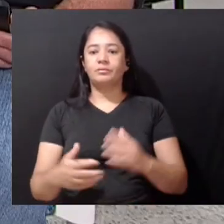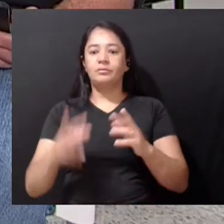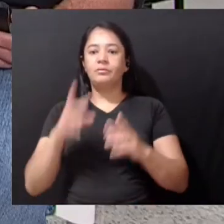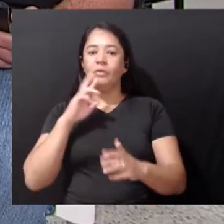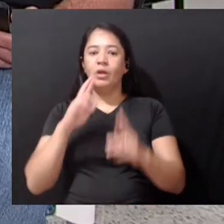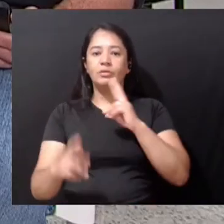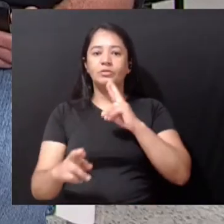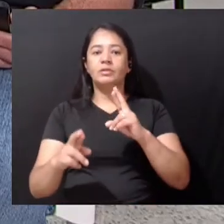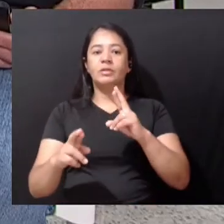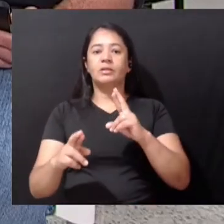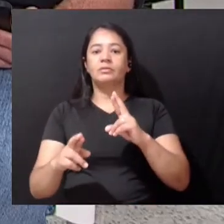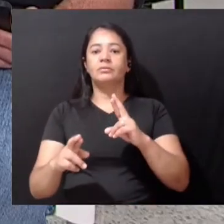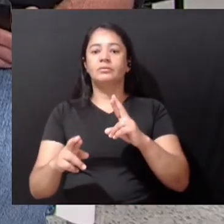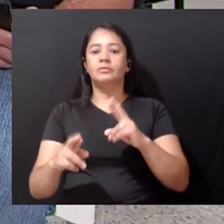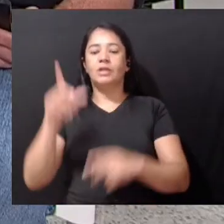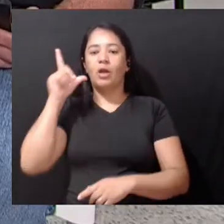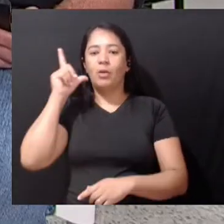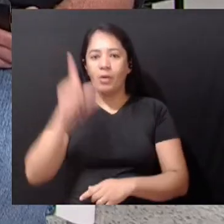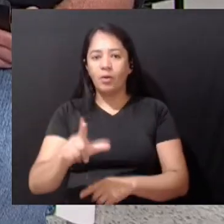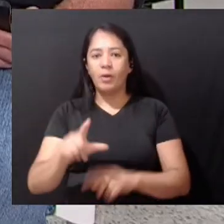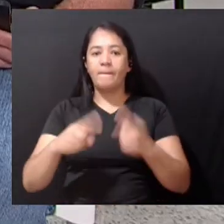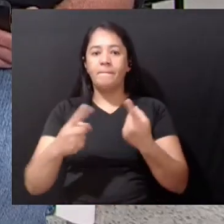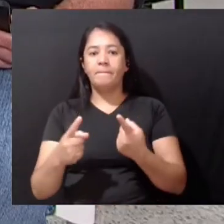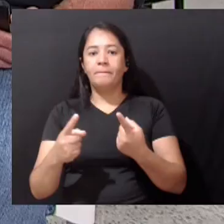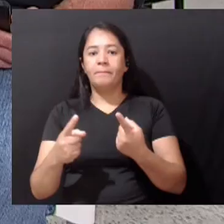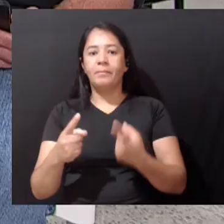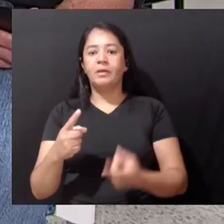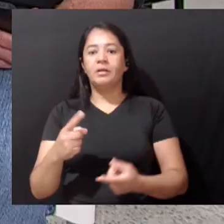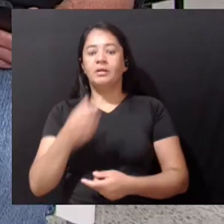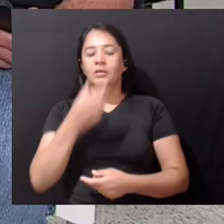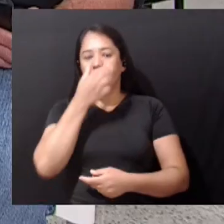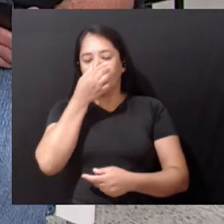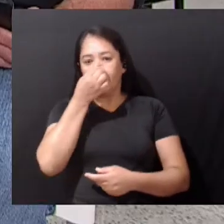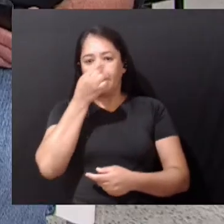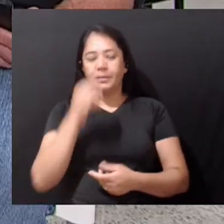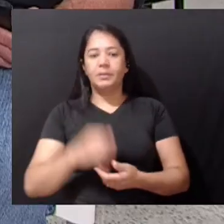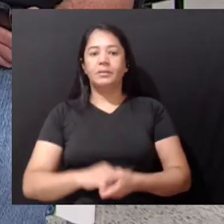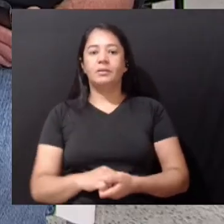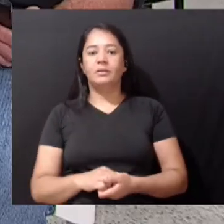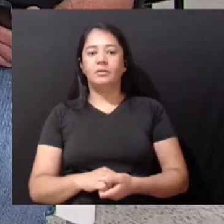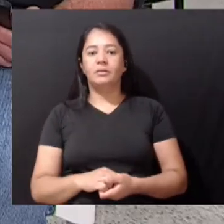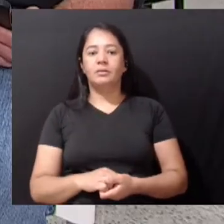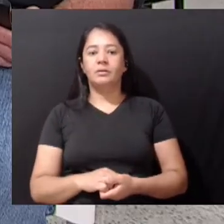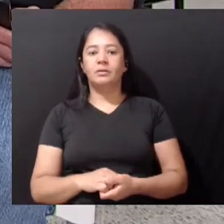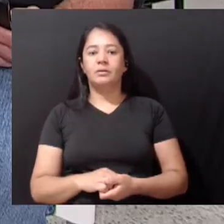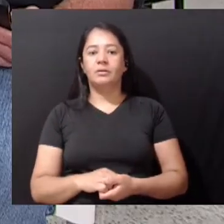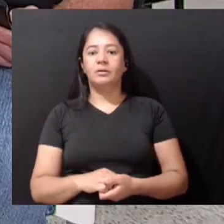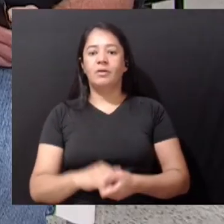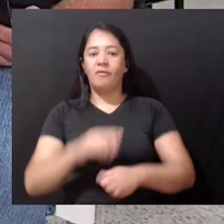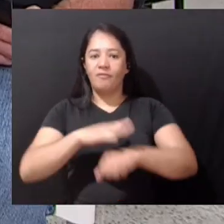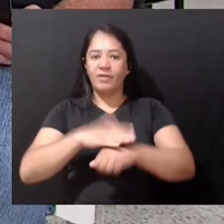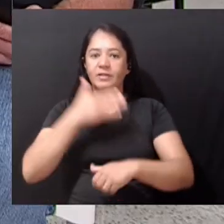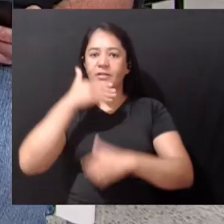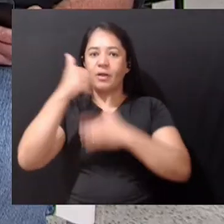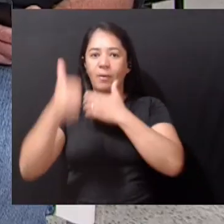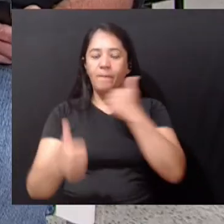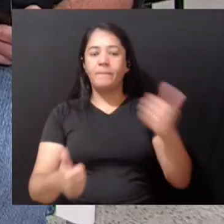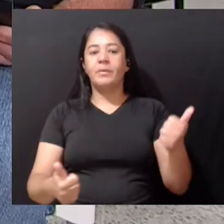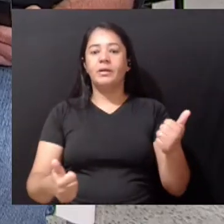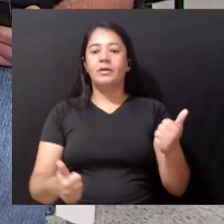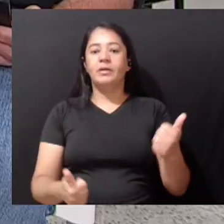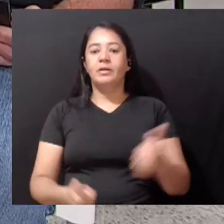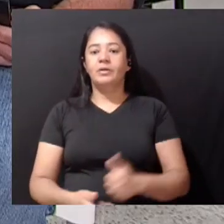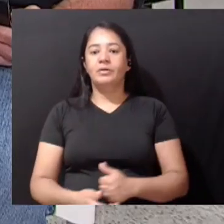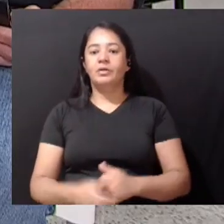uma conquista, mas ele não define aquilo que você é. Então, façam o melhor, todo mundo está preparado,